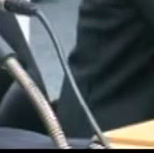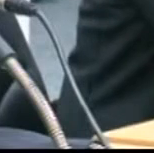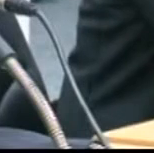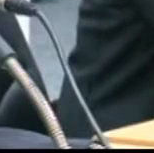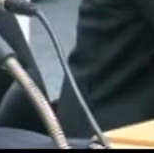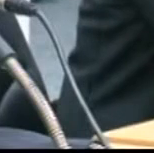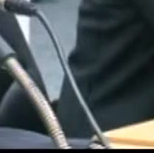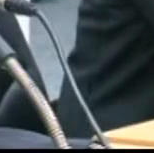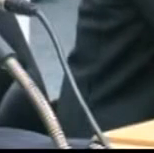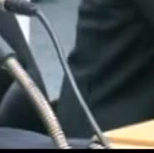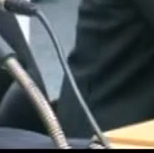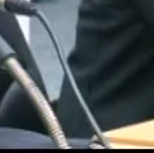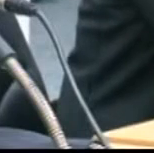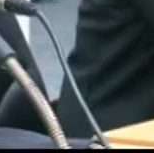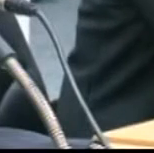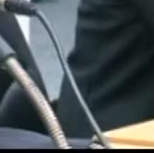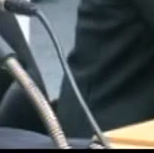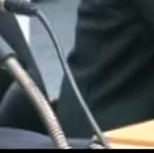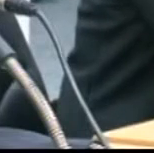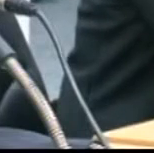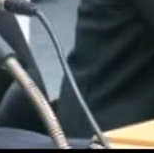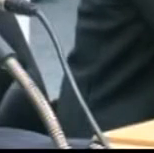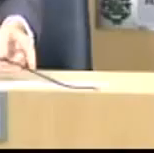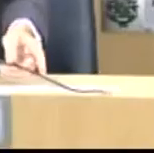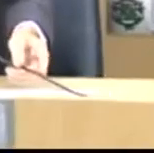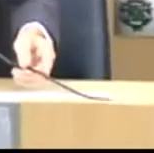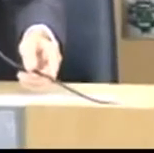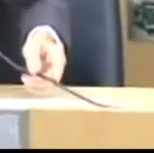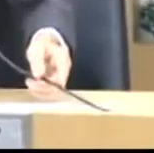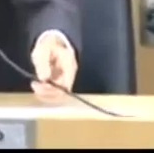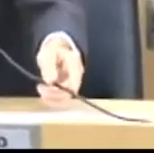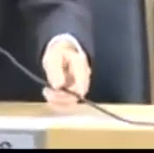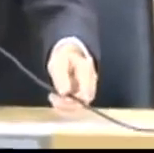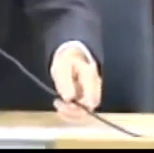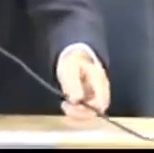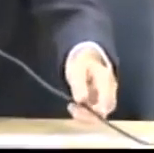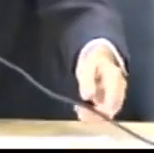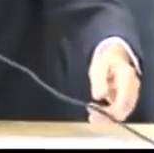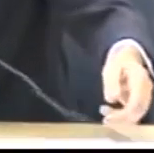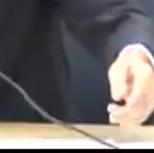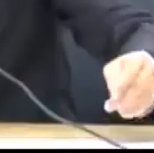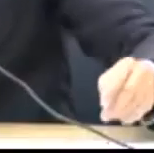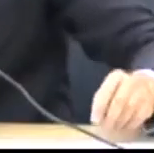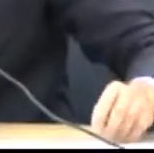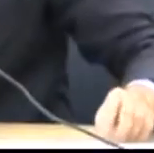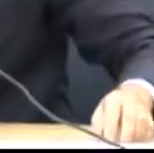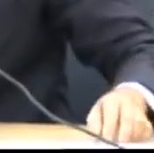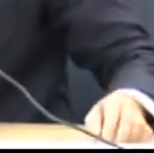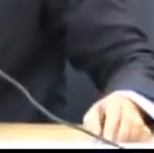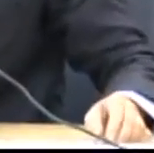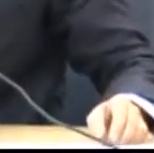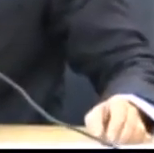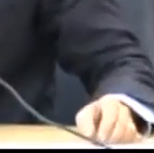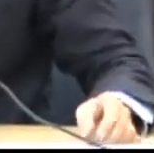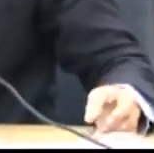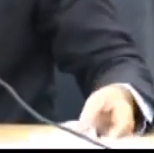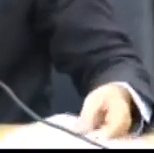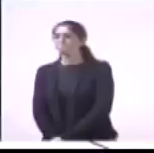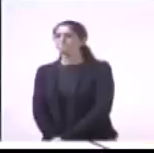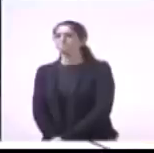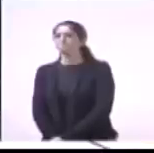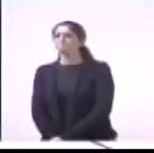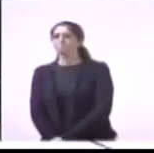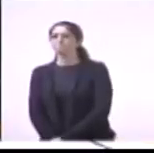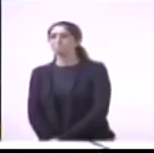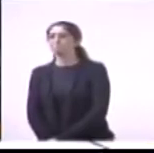Presidente, bem rapidinho, só queria agradecer ao Executivo em relação ao PPA que foi feito e no orçamento